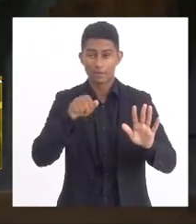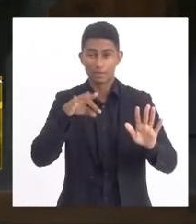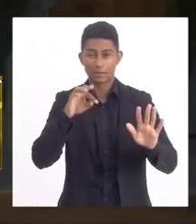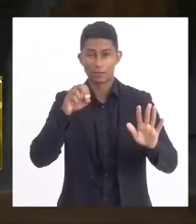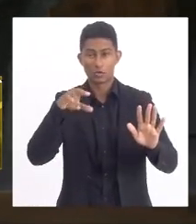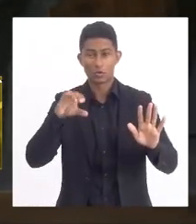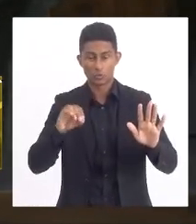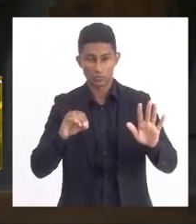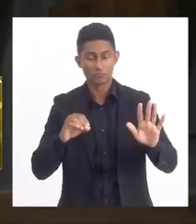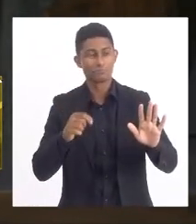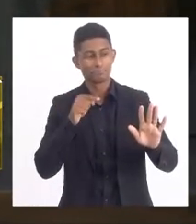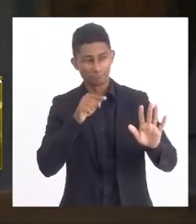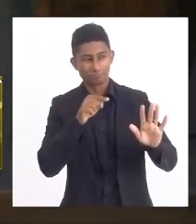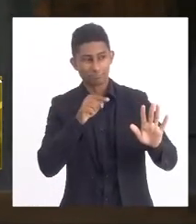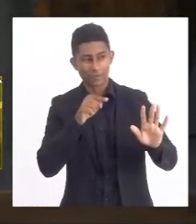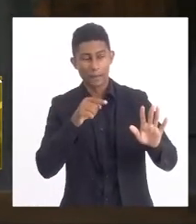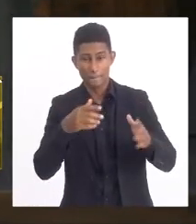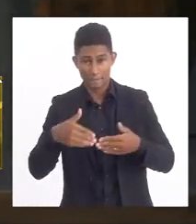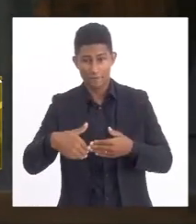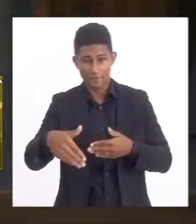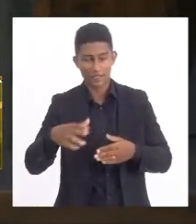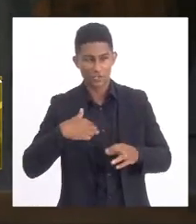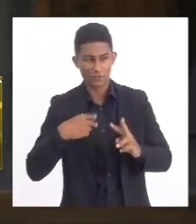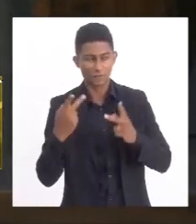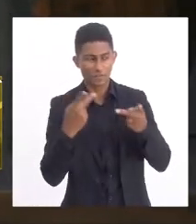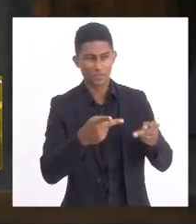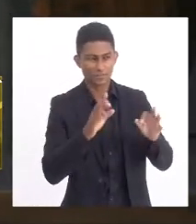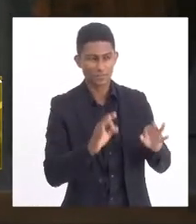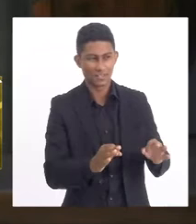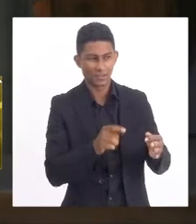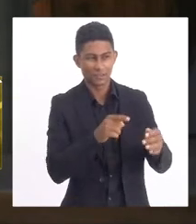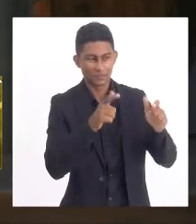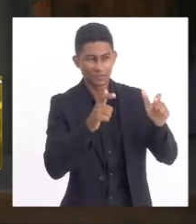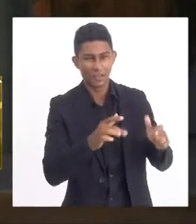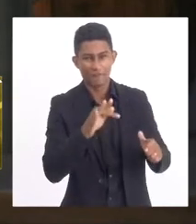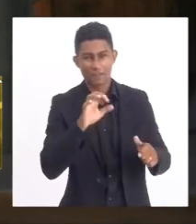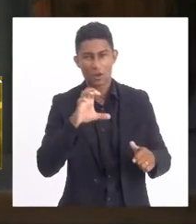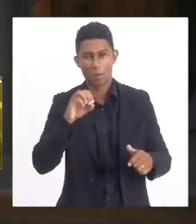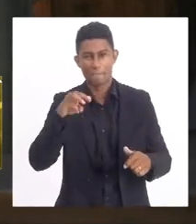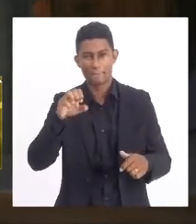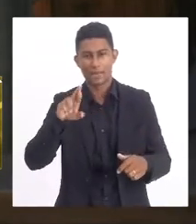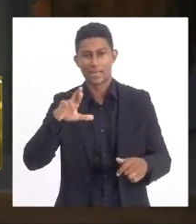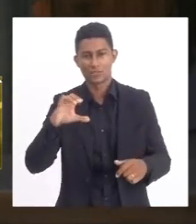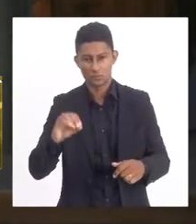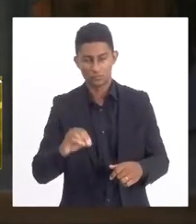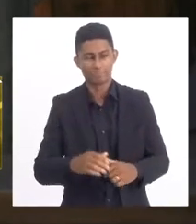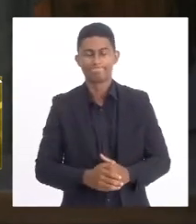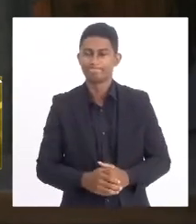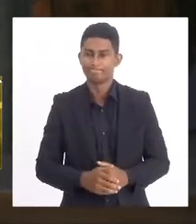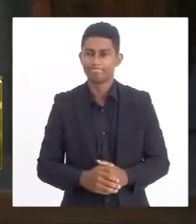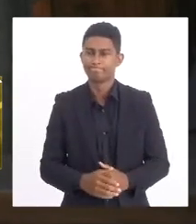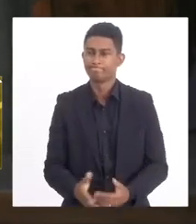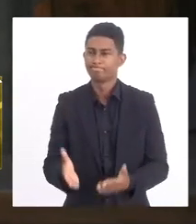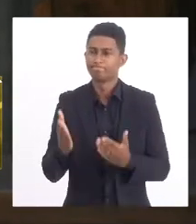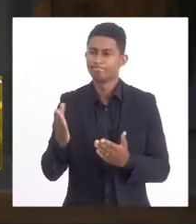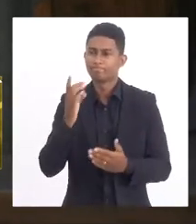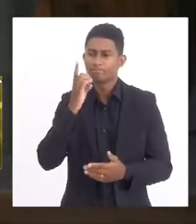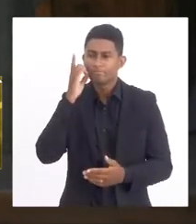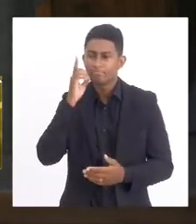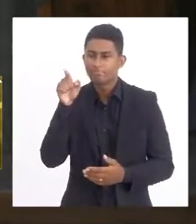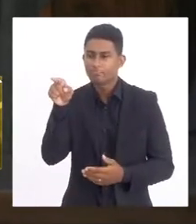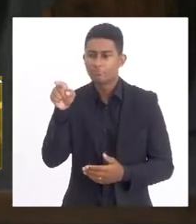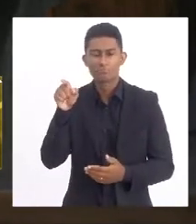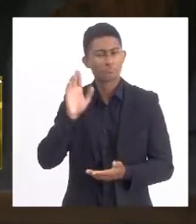Fecomércio que eu estou devendo uma visita a deputada Essa é a senhora está de parabéns